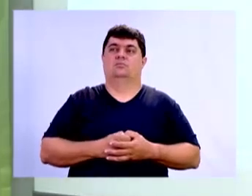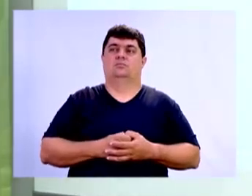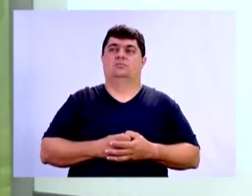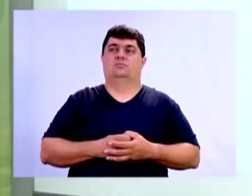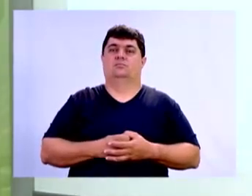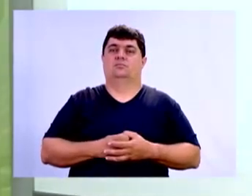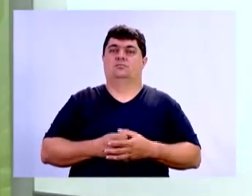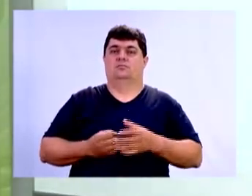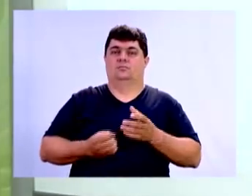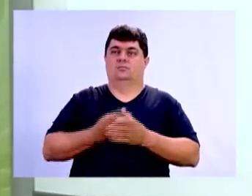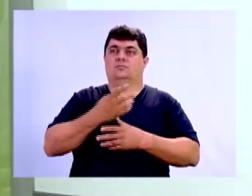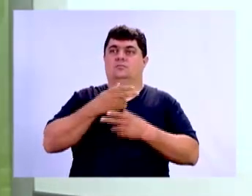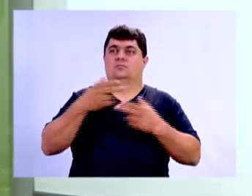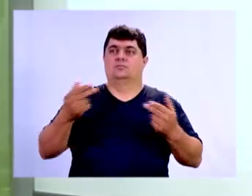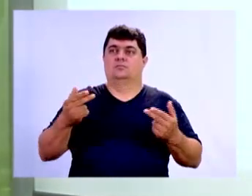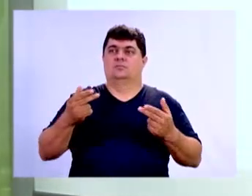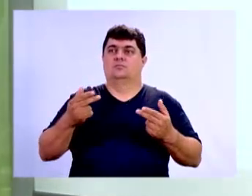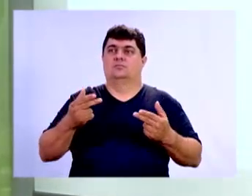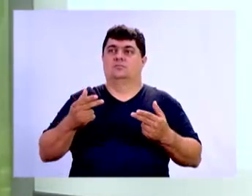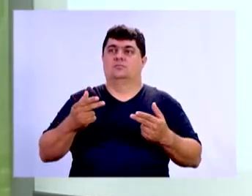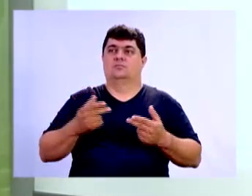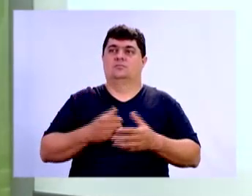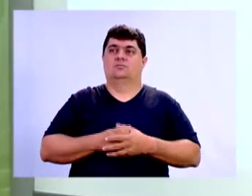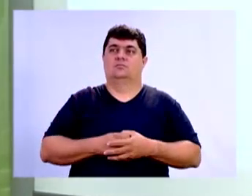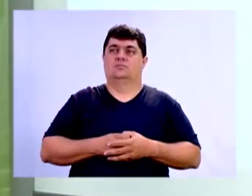criando esses objetos, sem brincadeira.